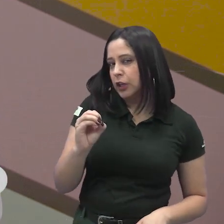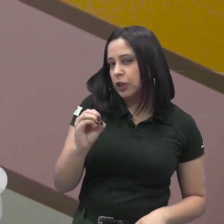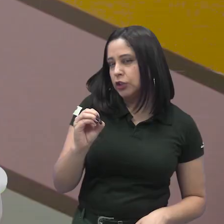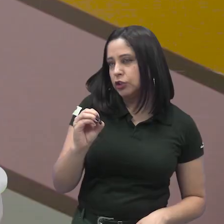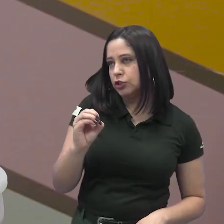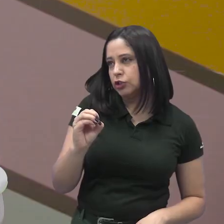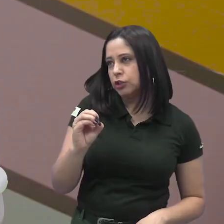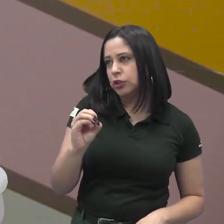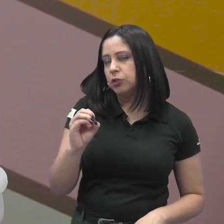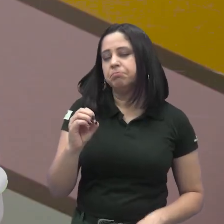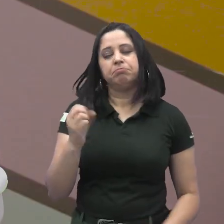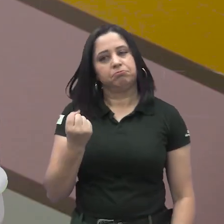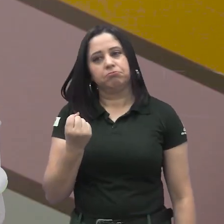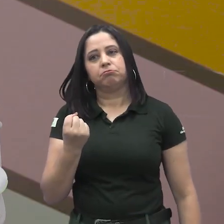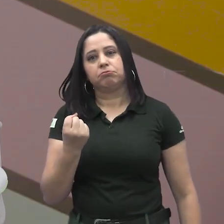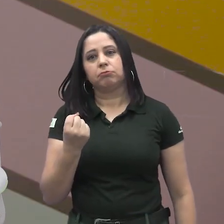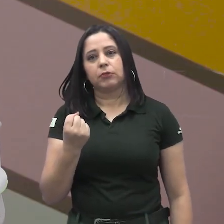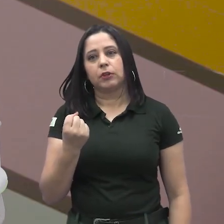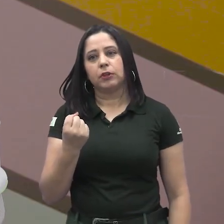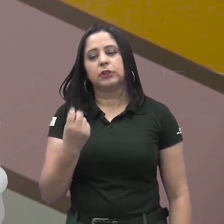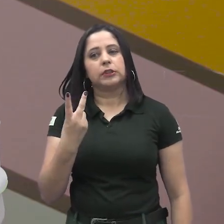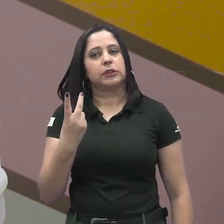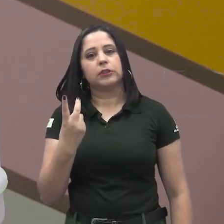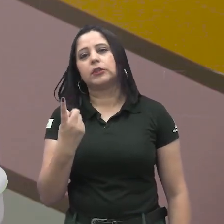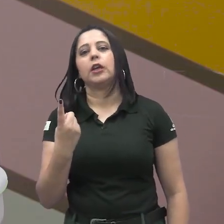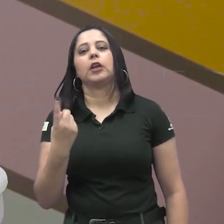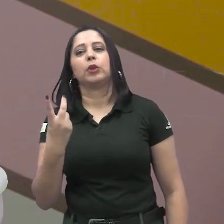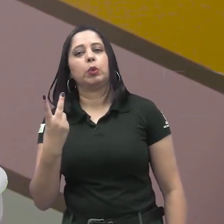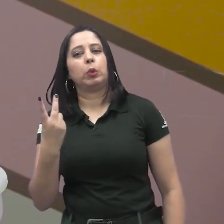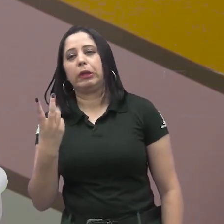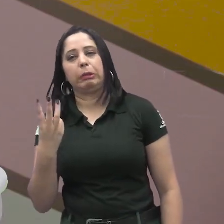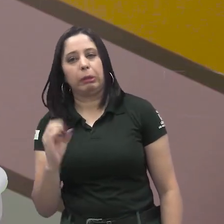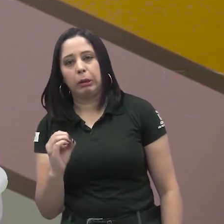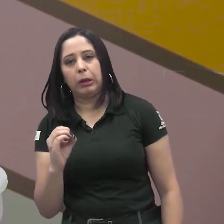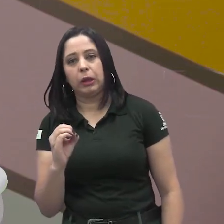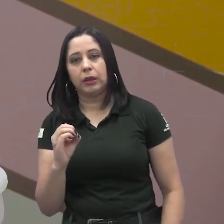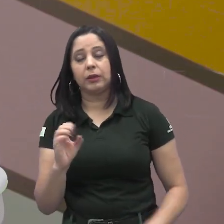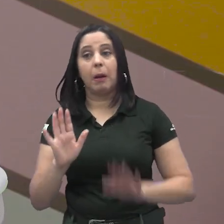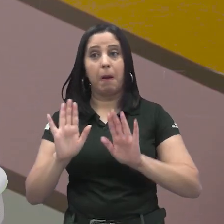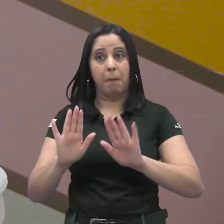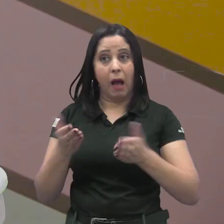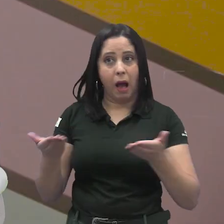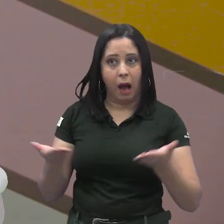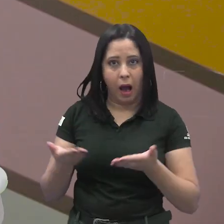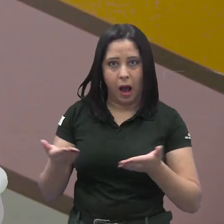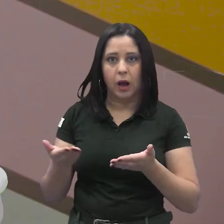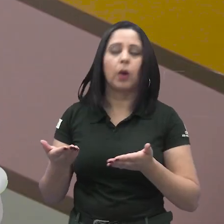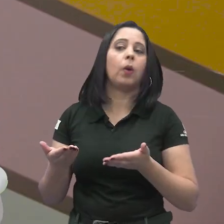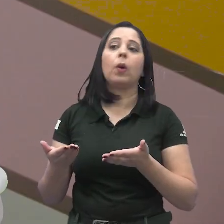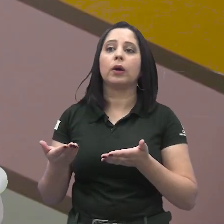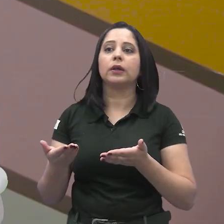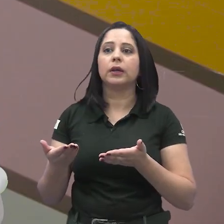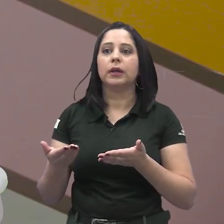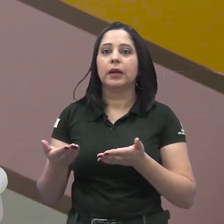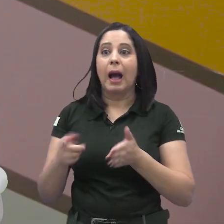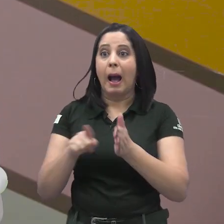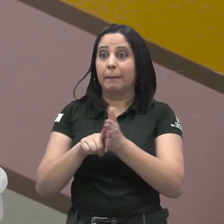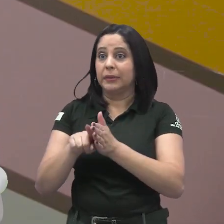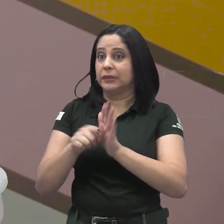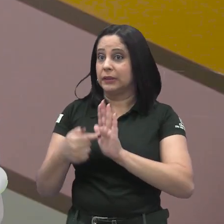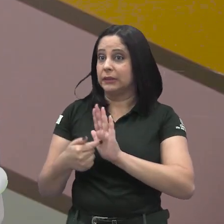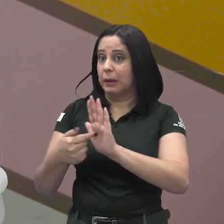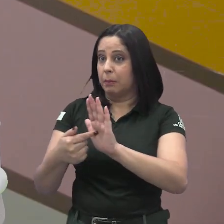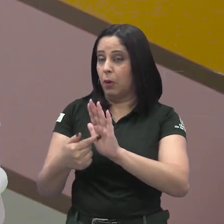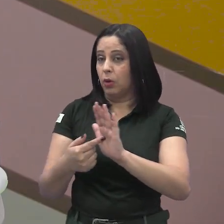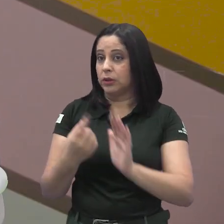80 milímetros de mercúrio, haja vista que estudos mais recentes têm até baixado um pouco esse valor. Tá? E